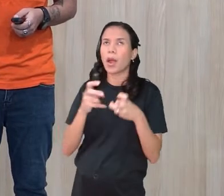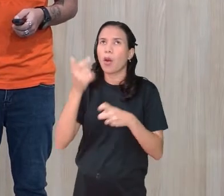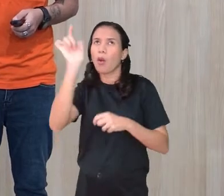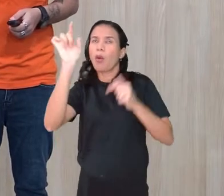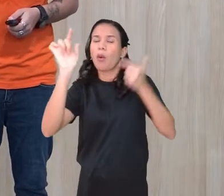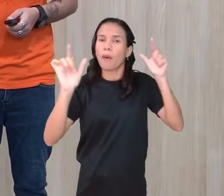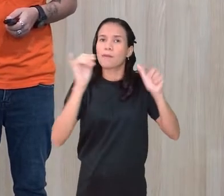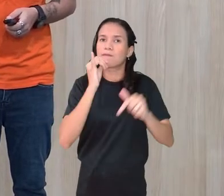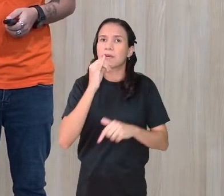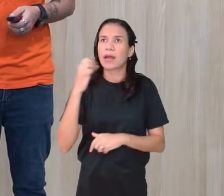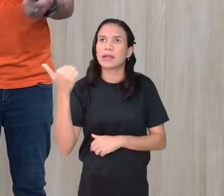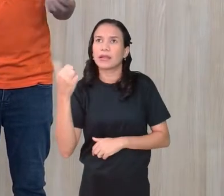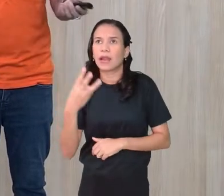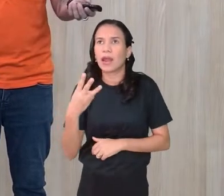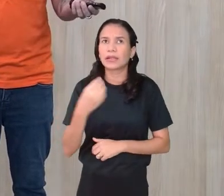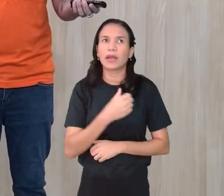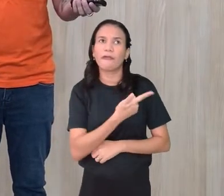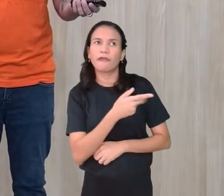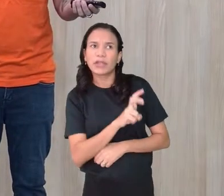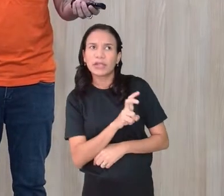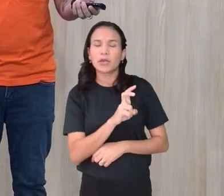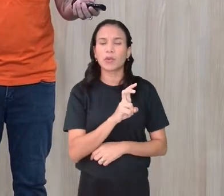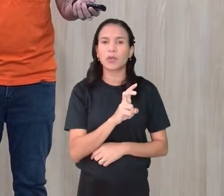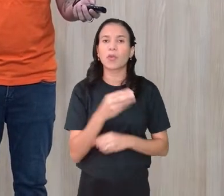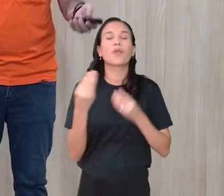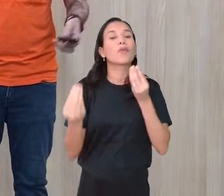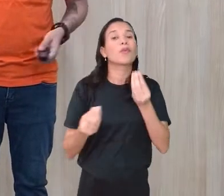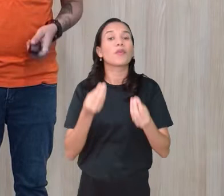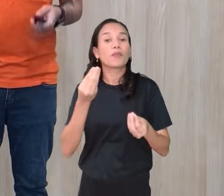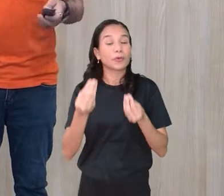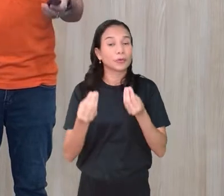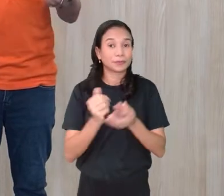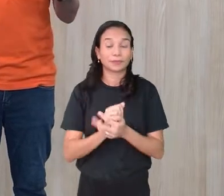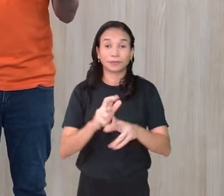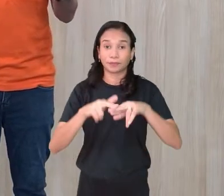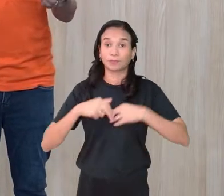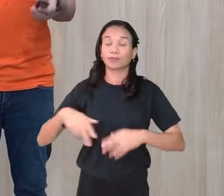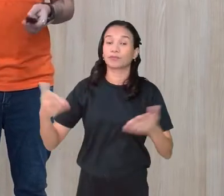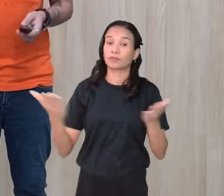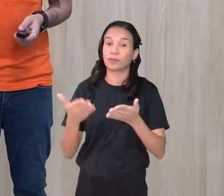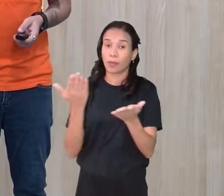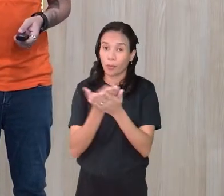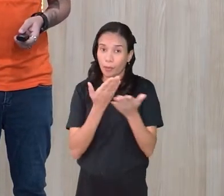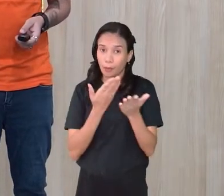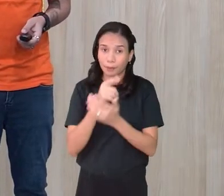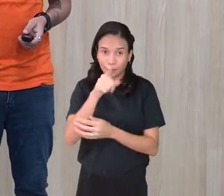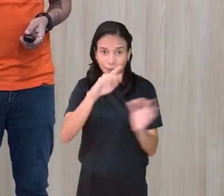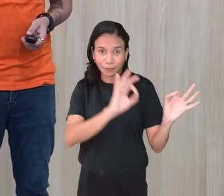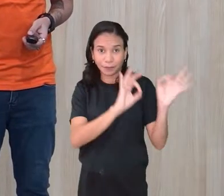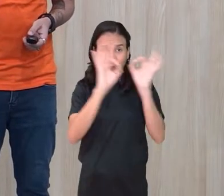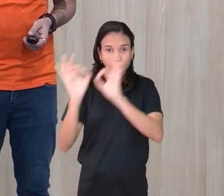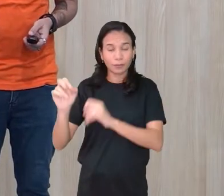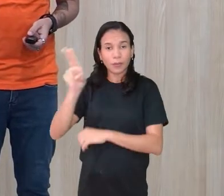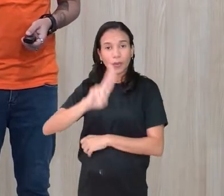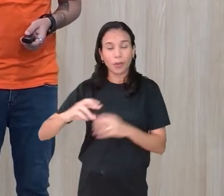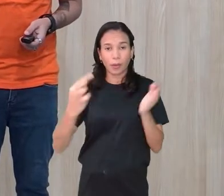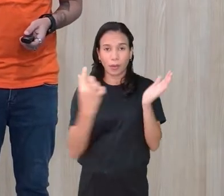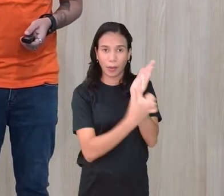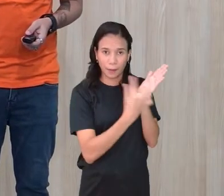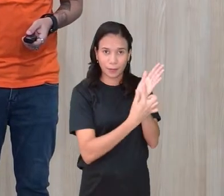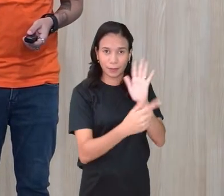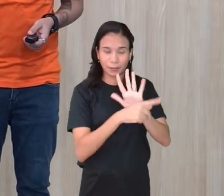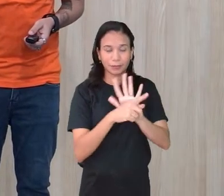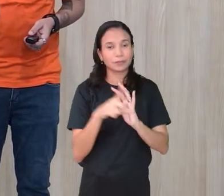13, a tabuada de 25, como é que a gente pode fazer isso, tá certo? Lembrando que essa aula, se você está assistindo pelo aplicativo, entra